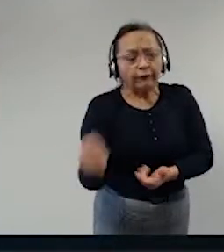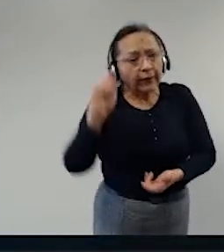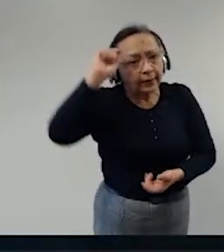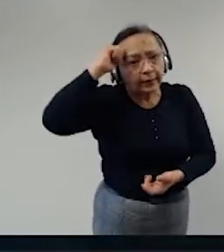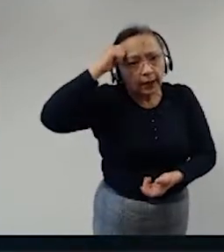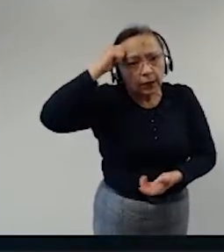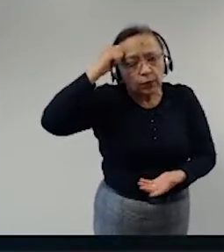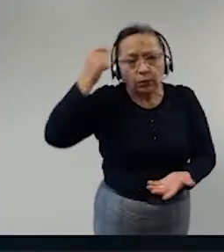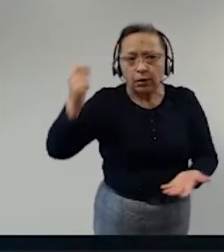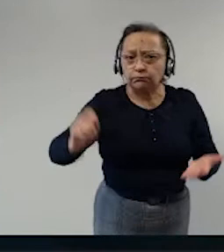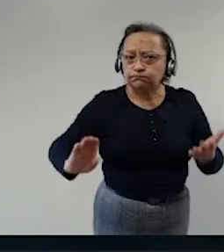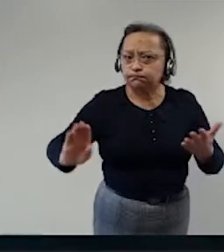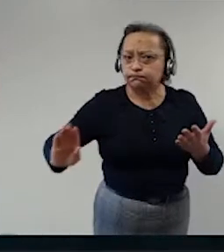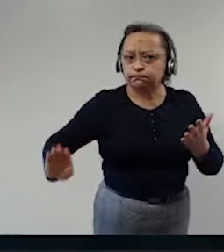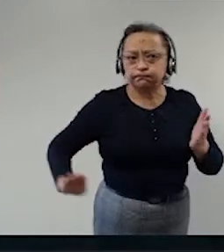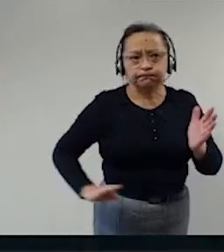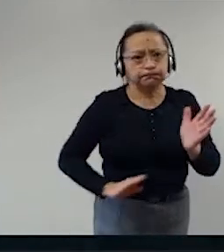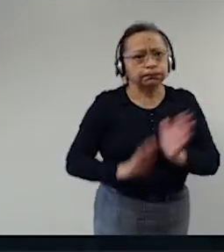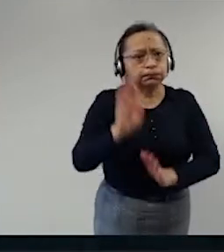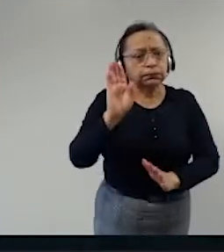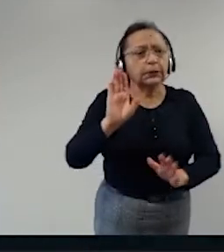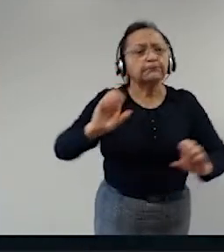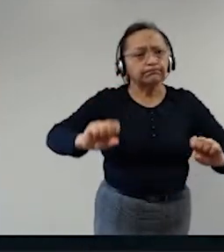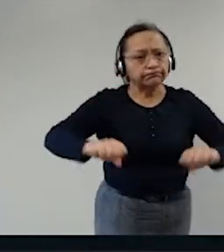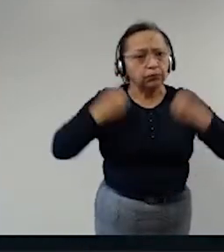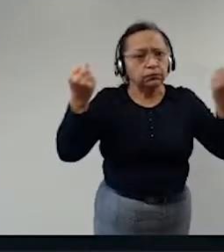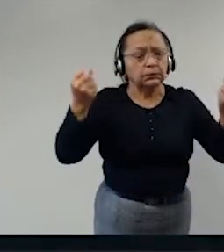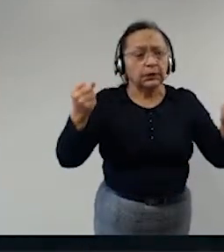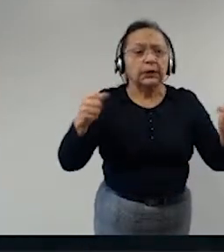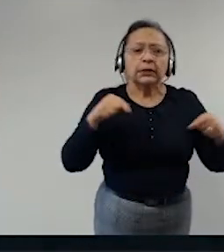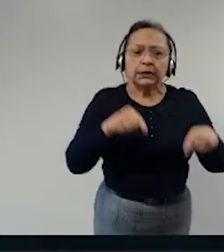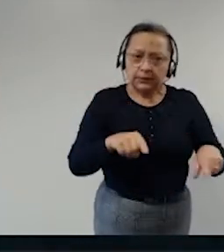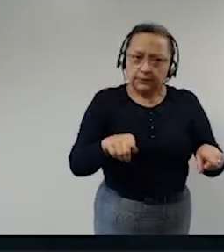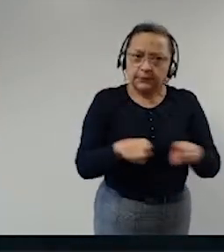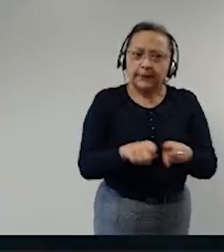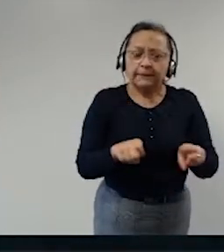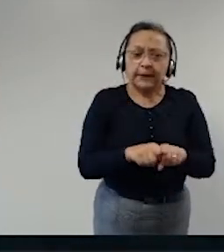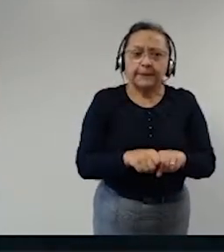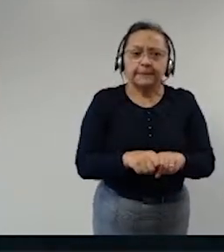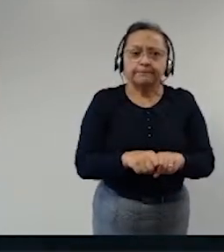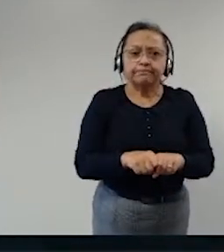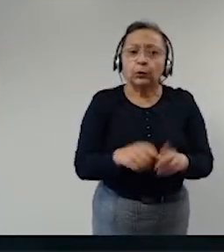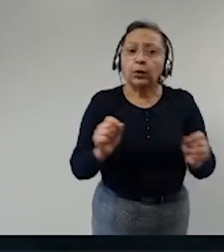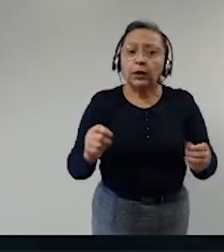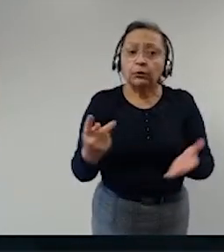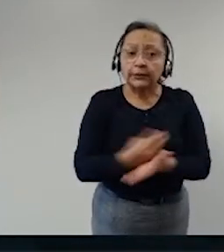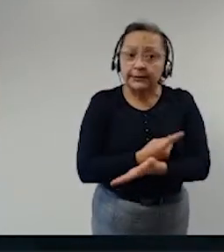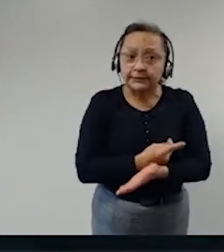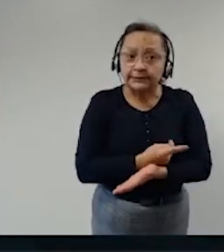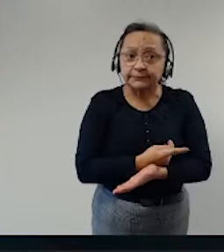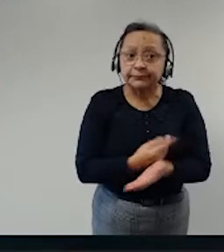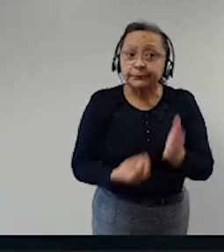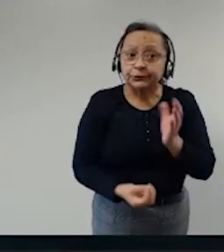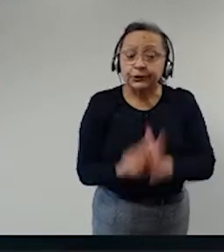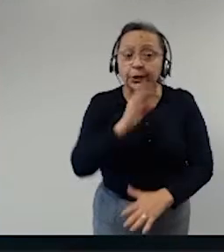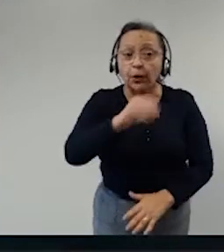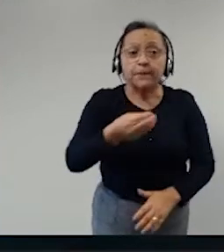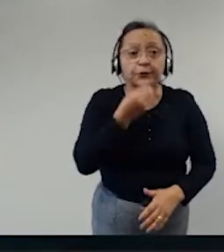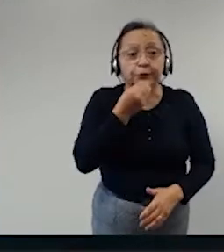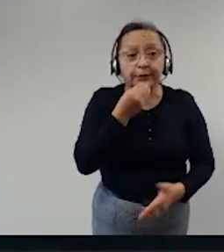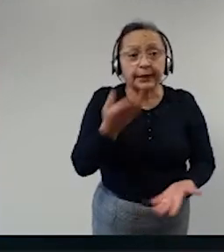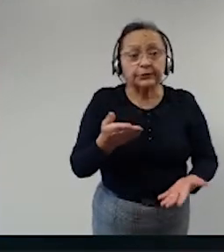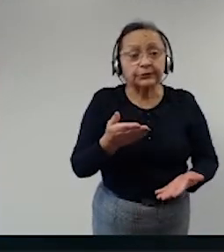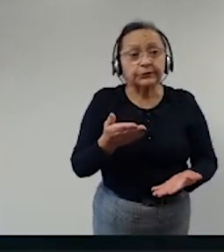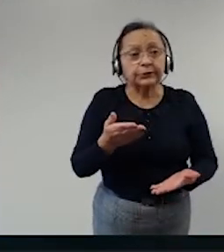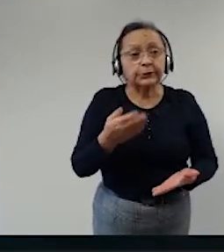ela tem uma reação, e isso também gera oportunidade de atuação, e aí eu falo